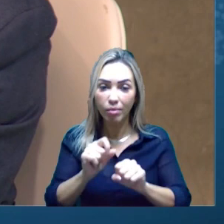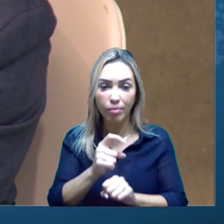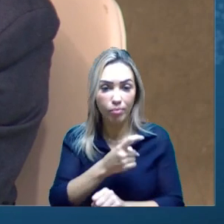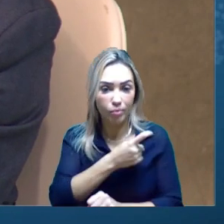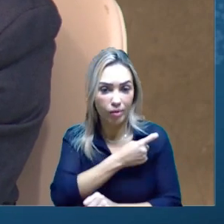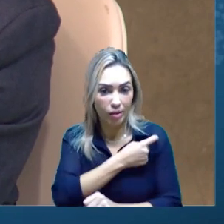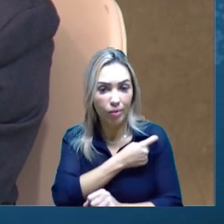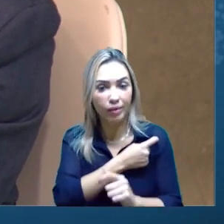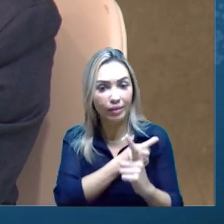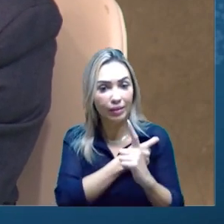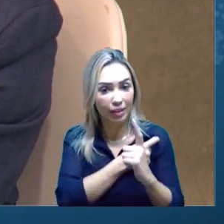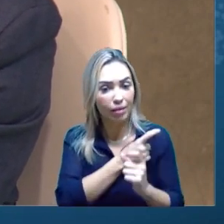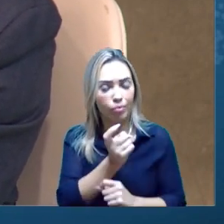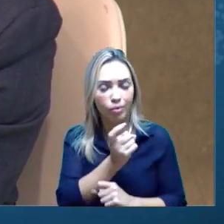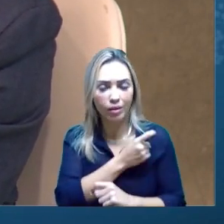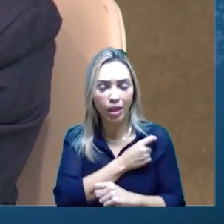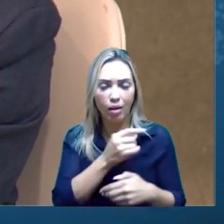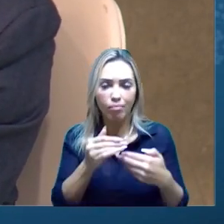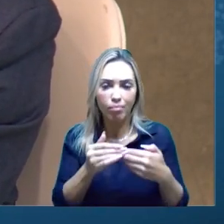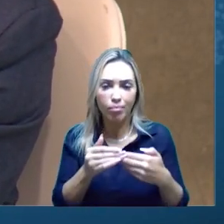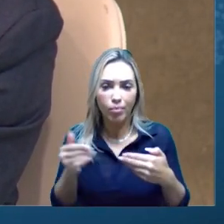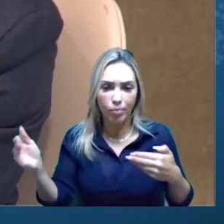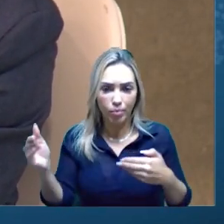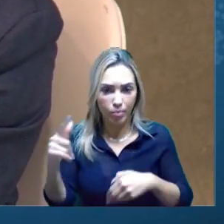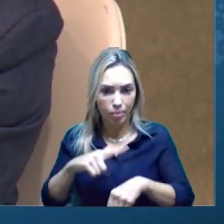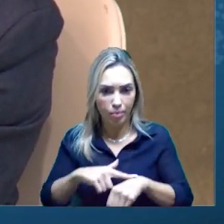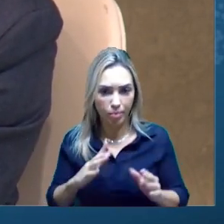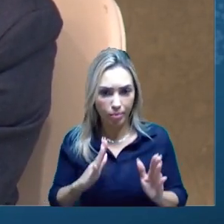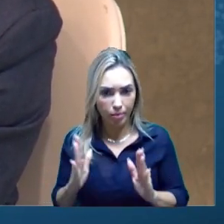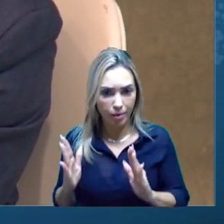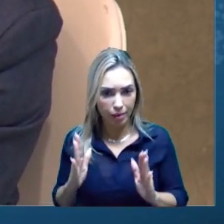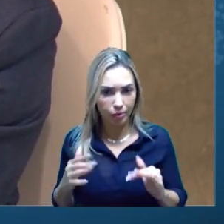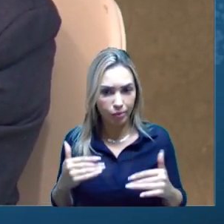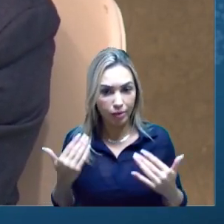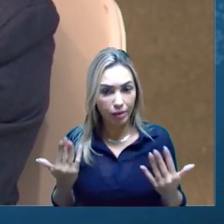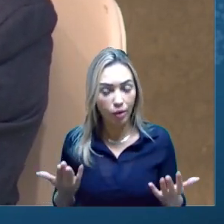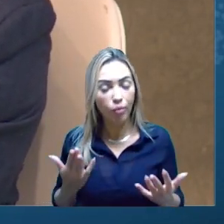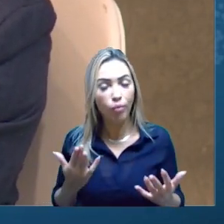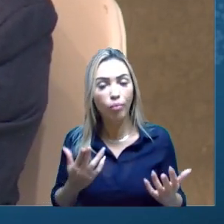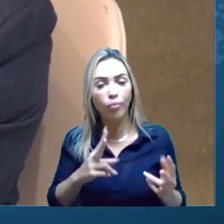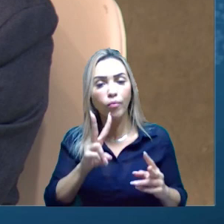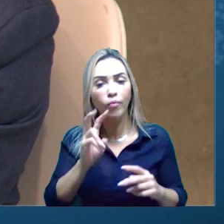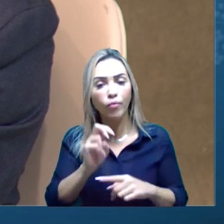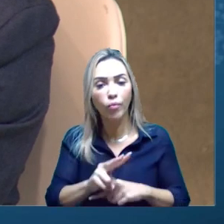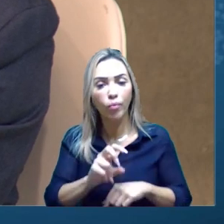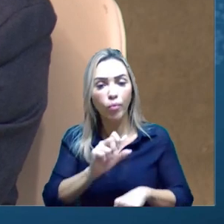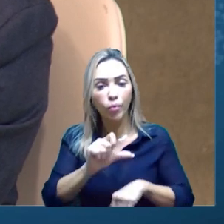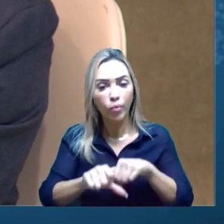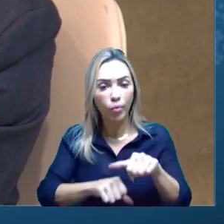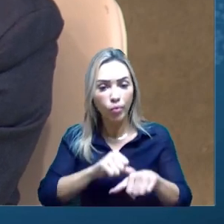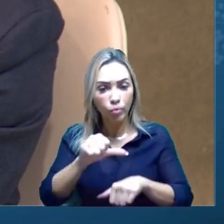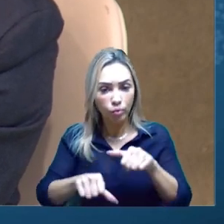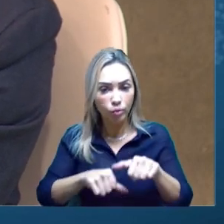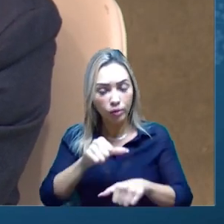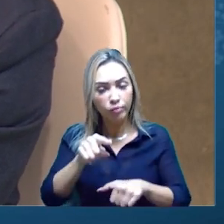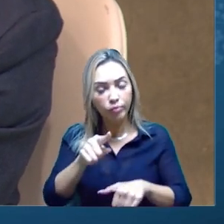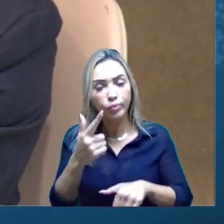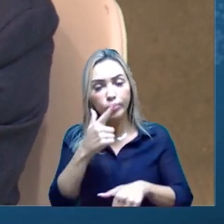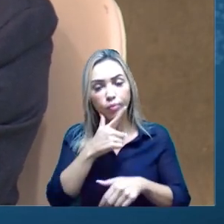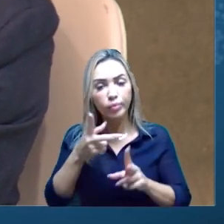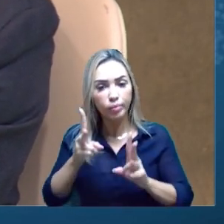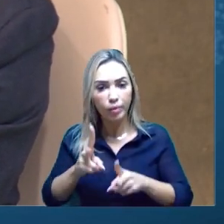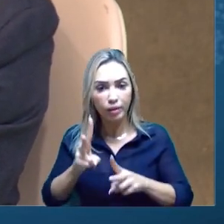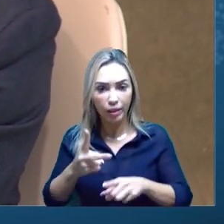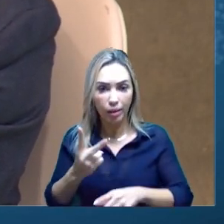tem uma imunidade de longo prazo. Então, como o vírus muda, você mantém proteção